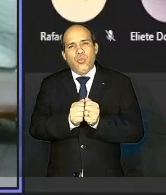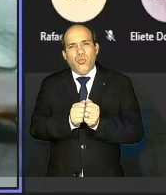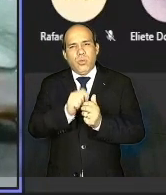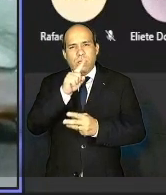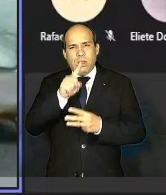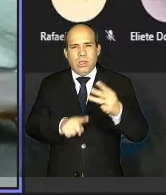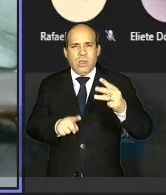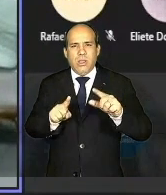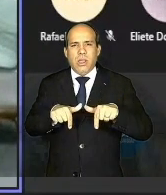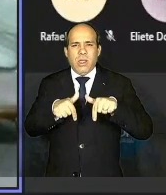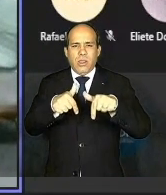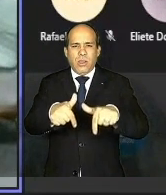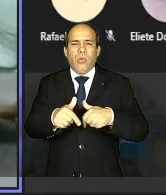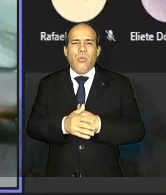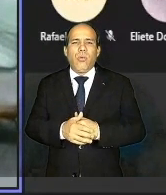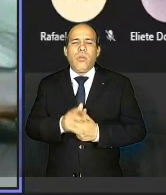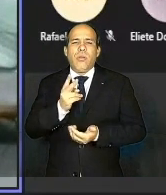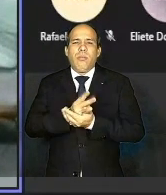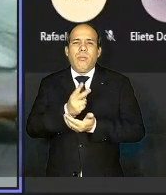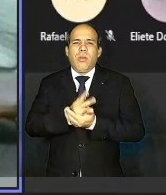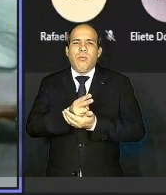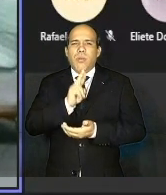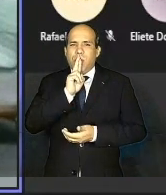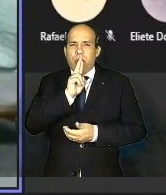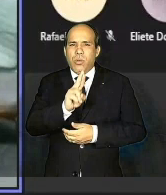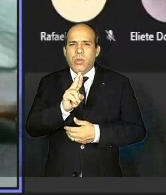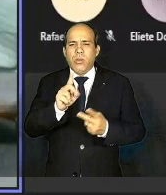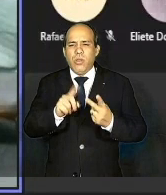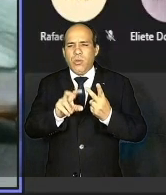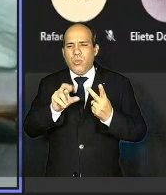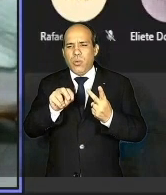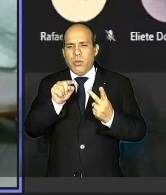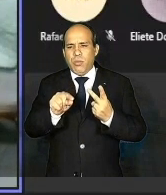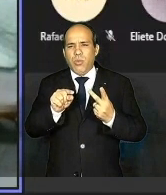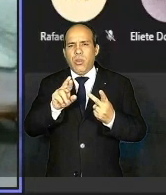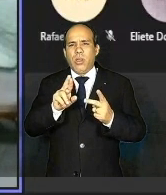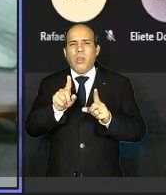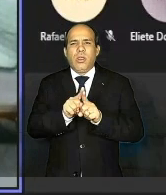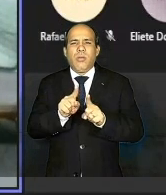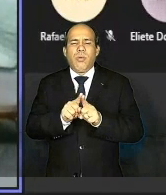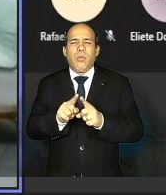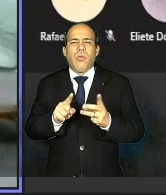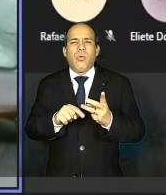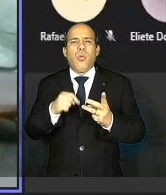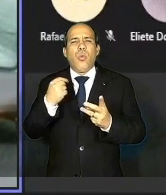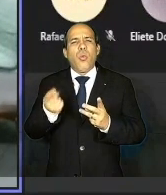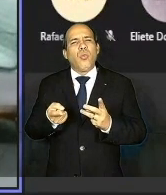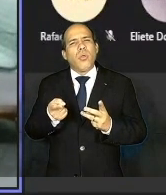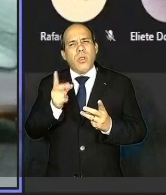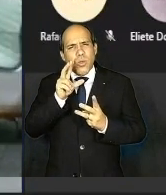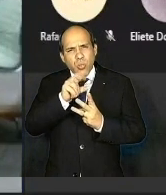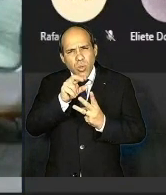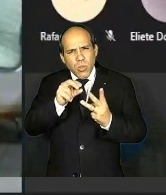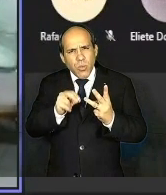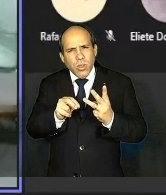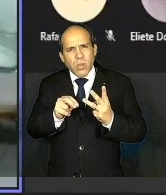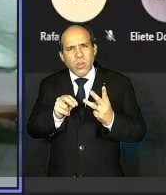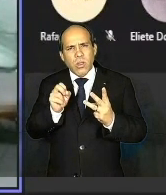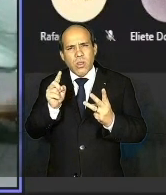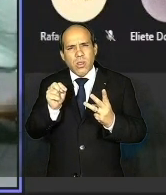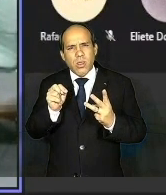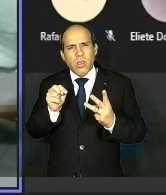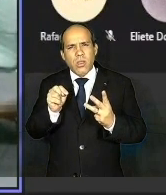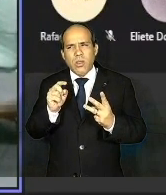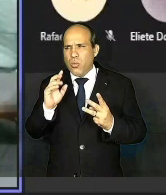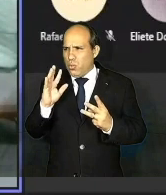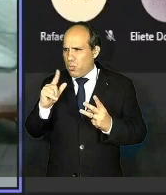O julgamento foi conjunto, né? Das duas ações. As duas ações de julgamento, uma só sentença. O outro foi 50 também. Ou